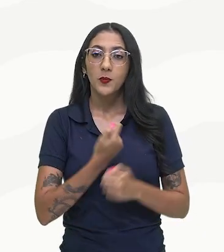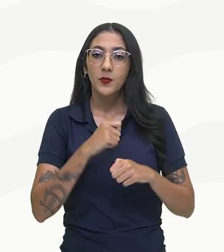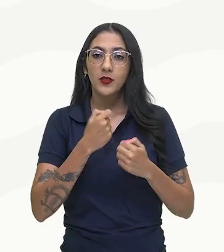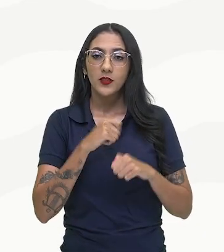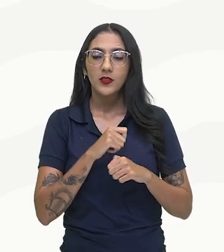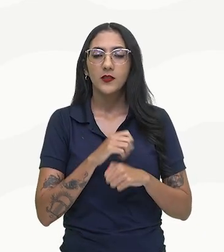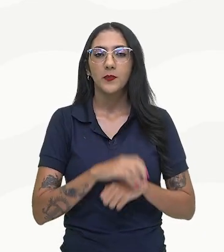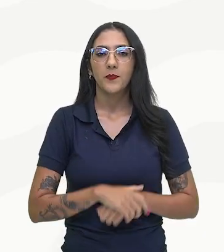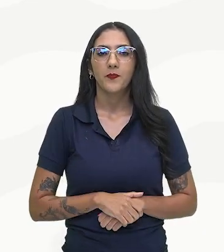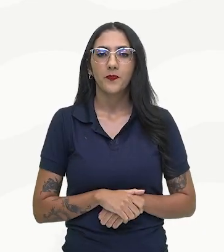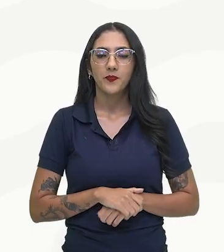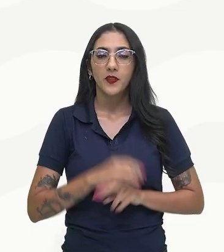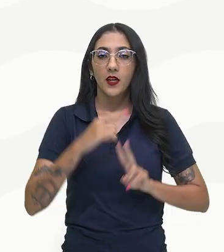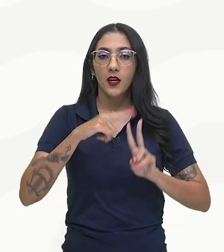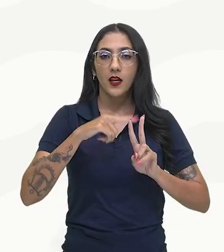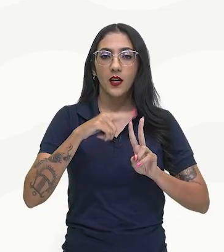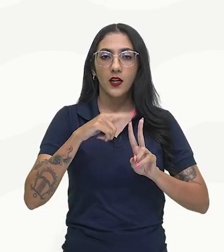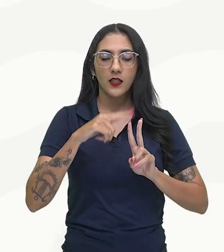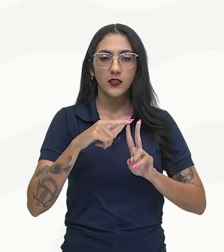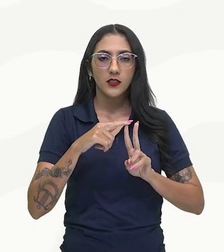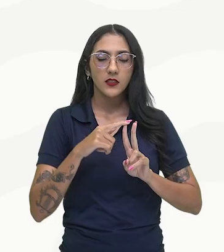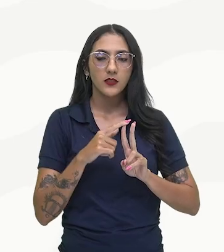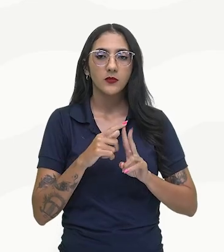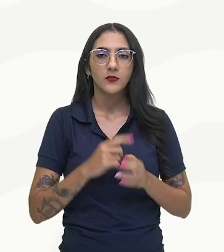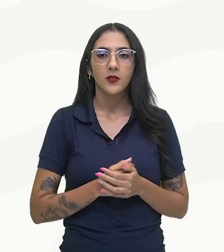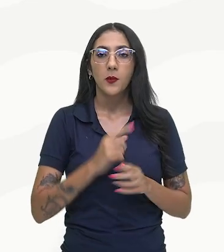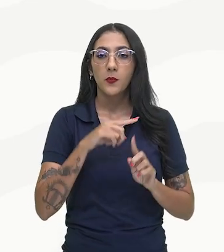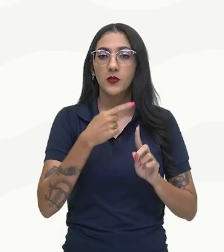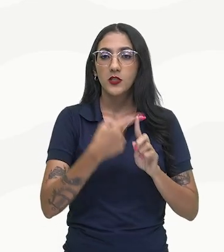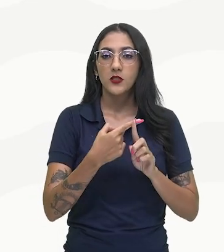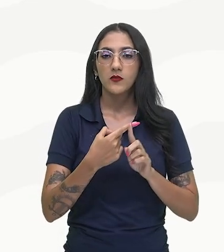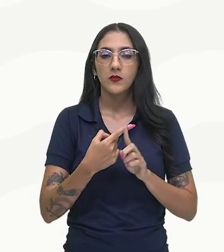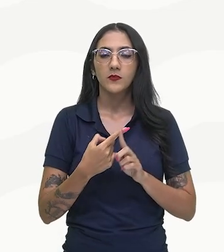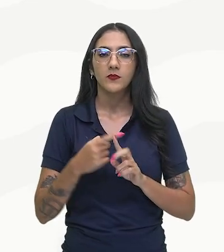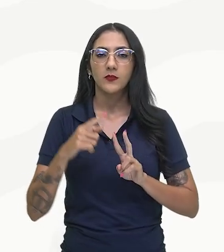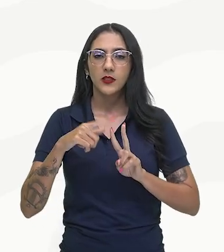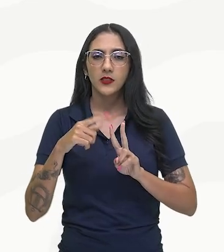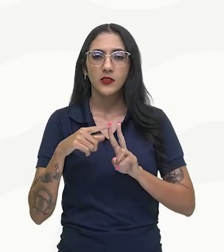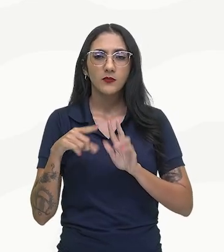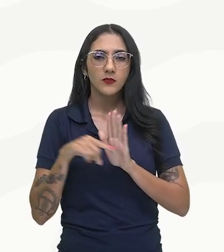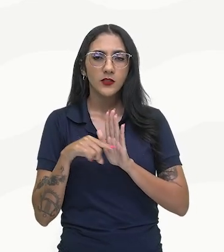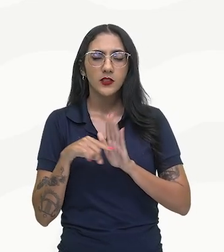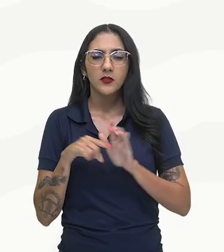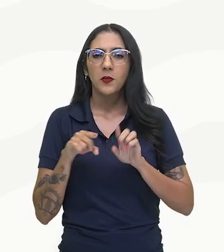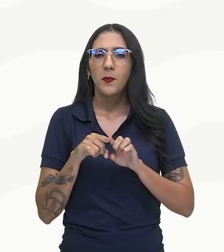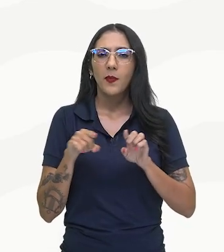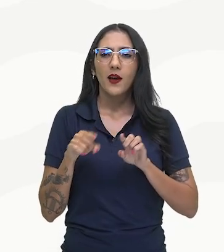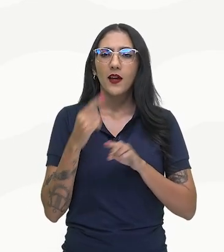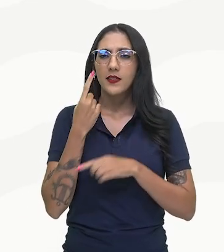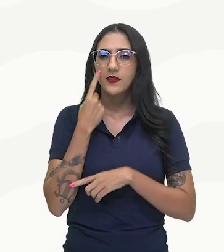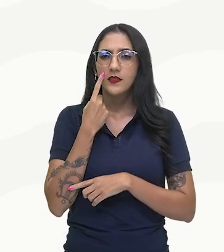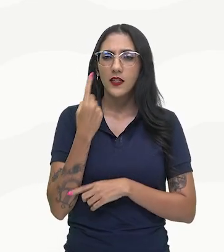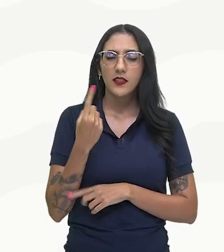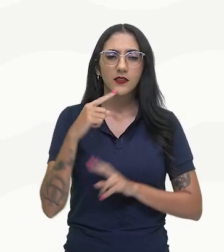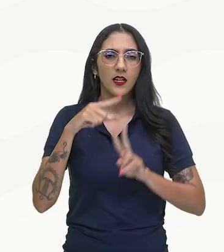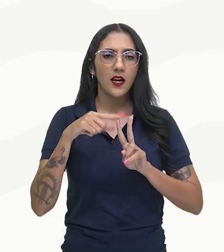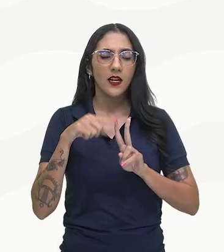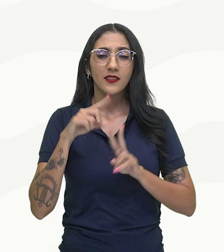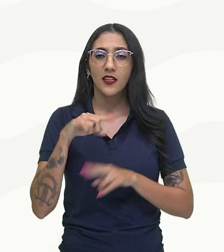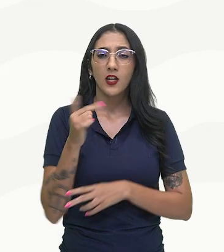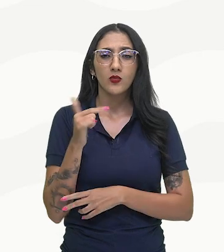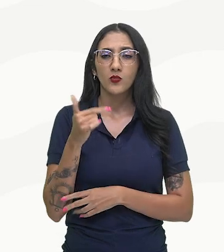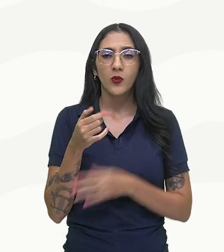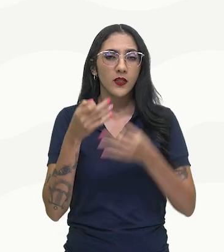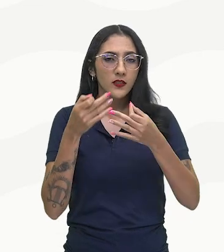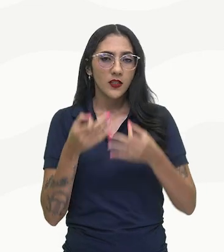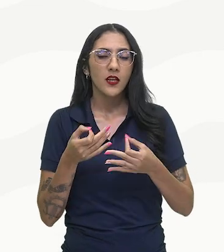raiz positiva e outro valor para a raiz negativa. Mas a raiz de 536, ela não é exata, então a gente vai